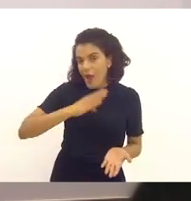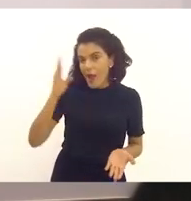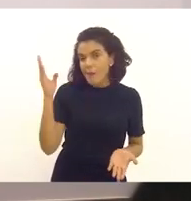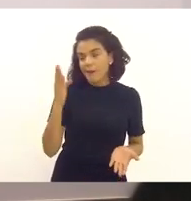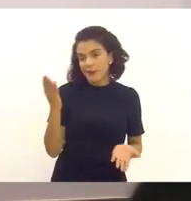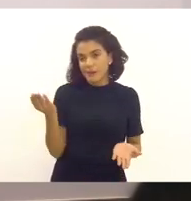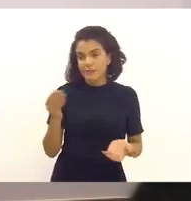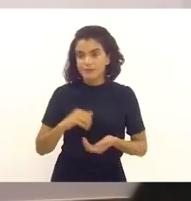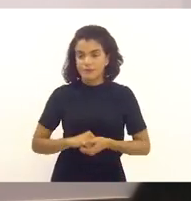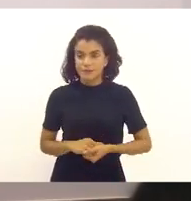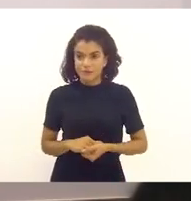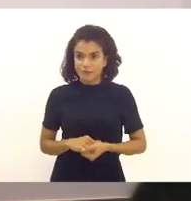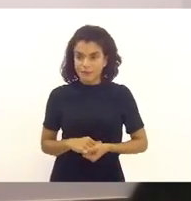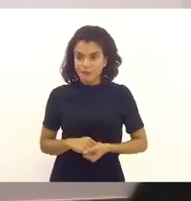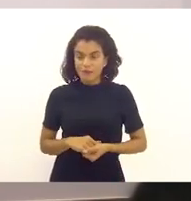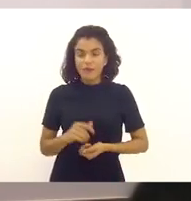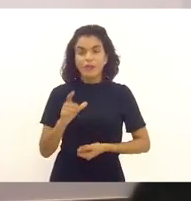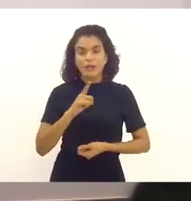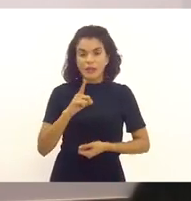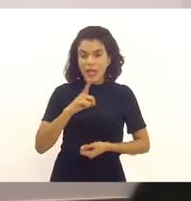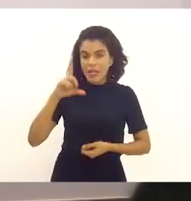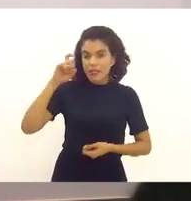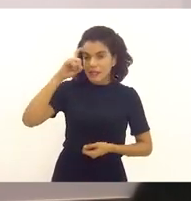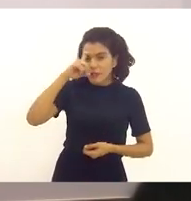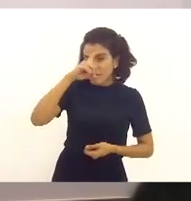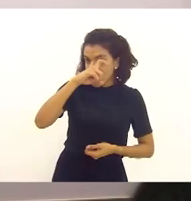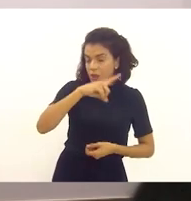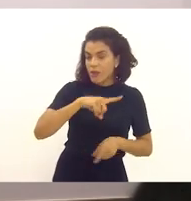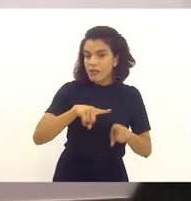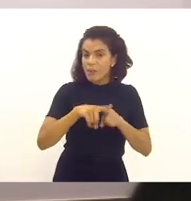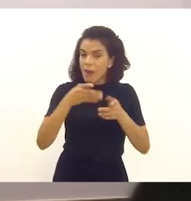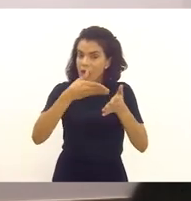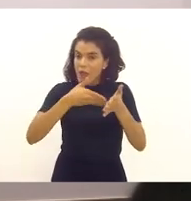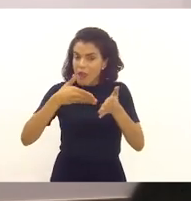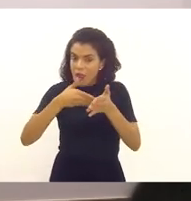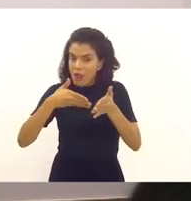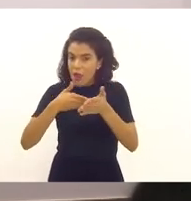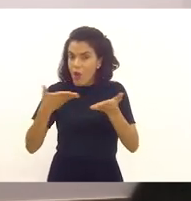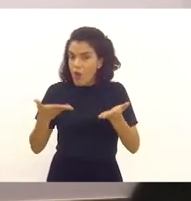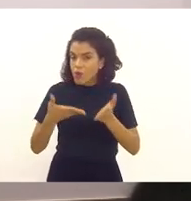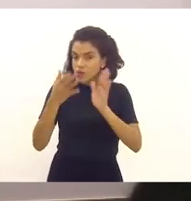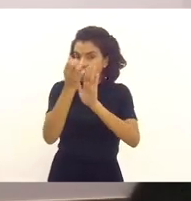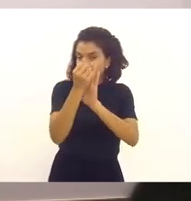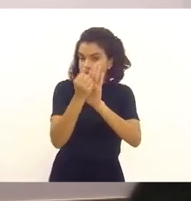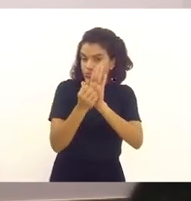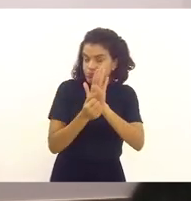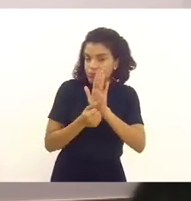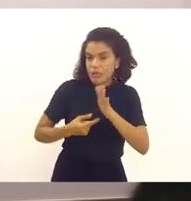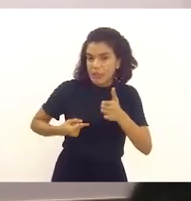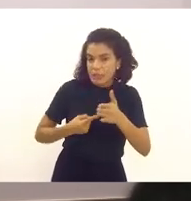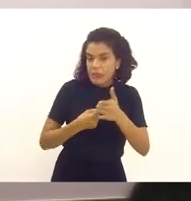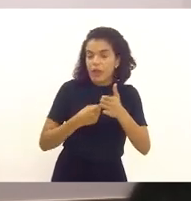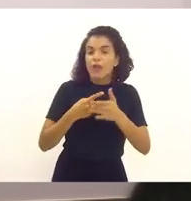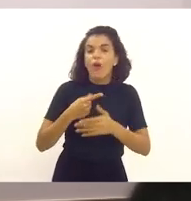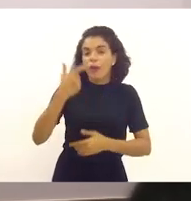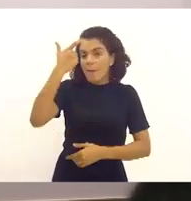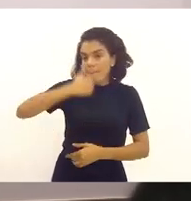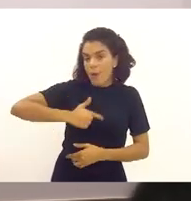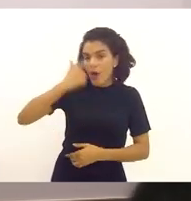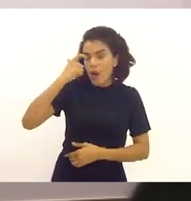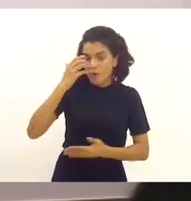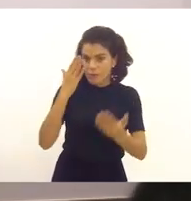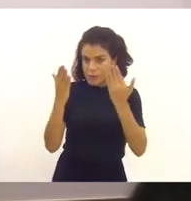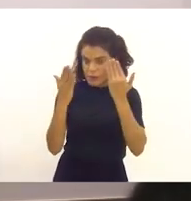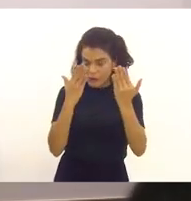disso né Tem uma dificuldade no registro Hoje em Dia da violência moral e psicológica